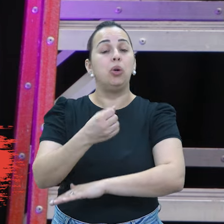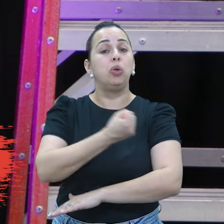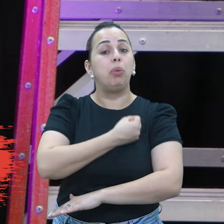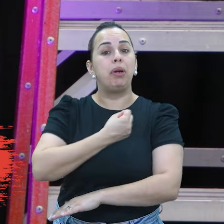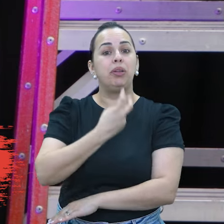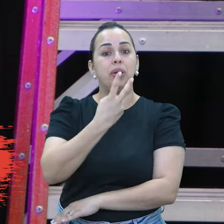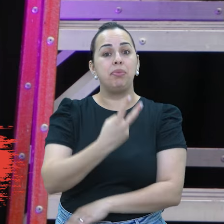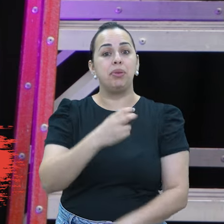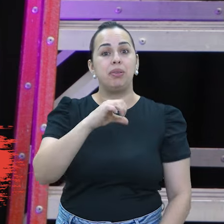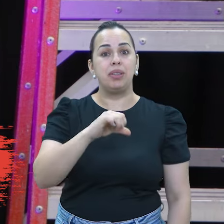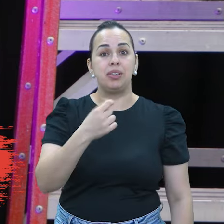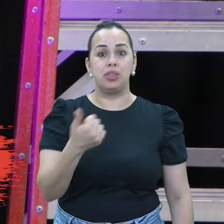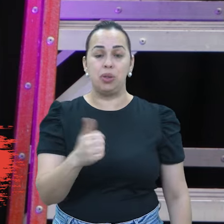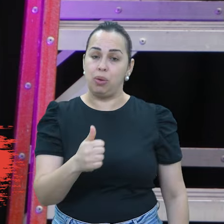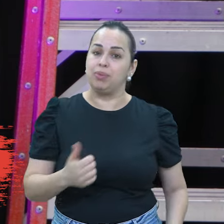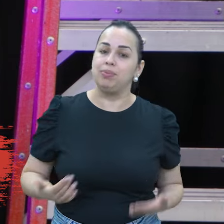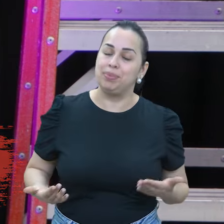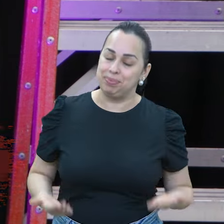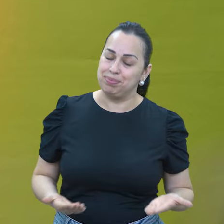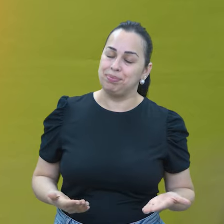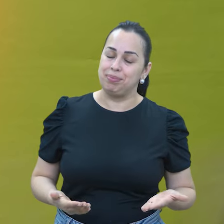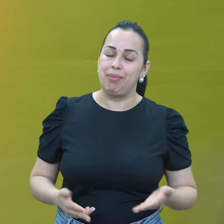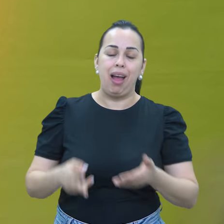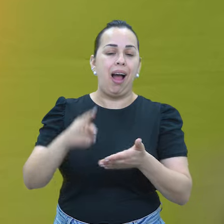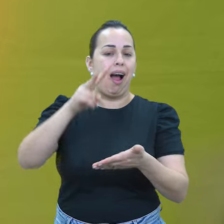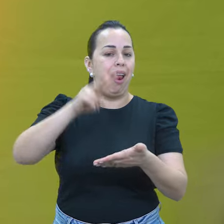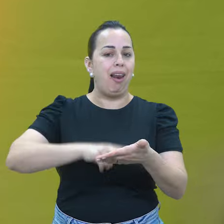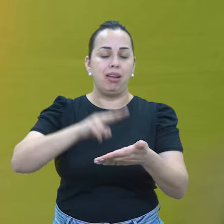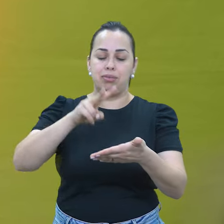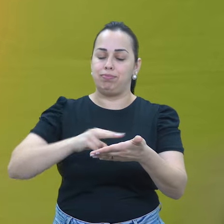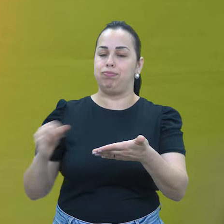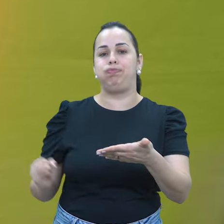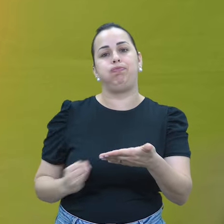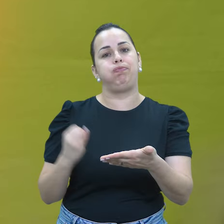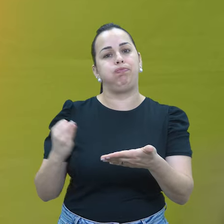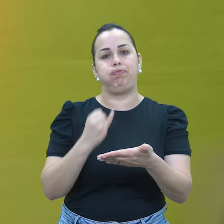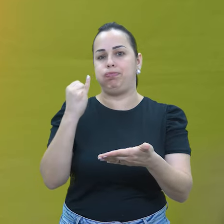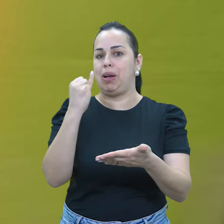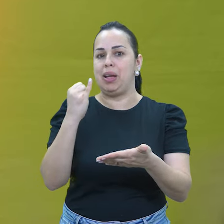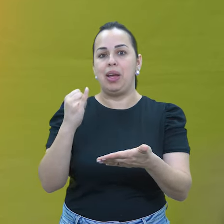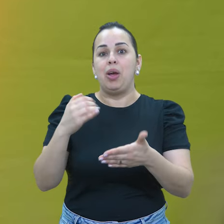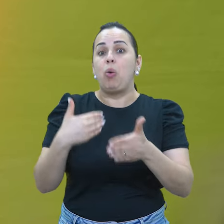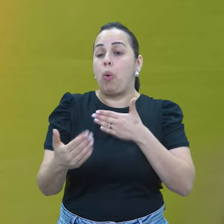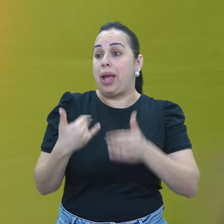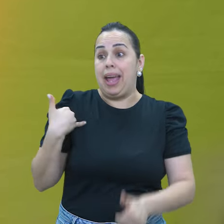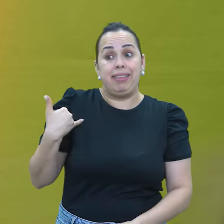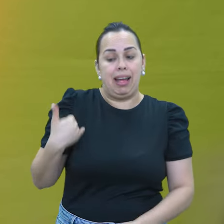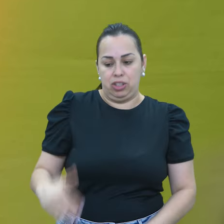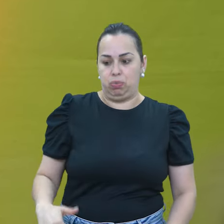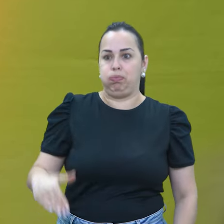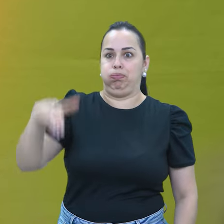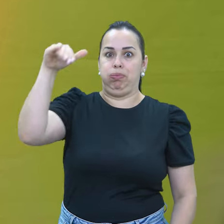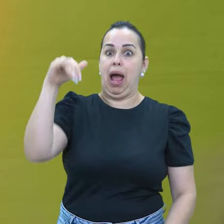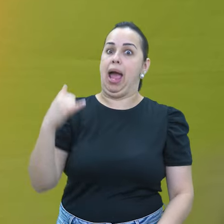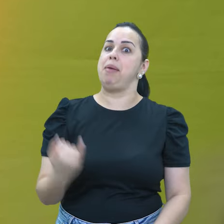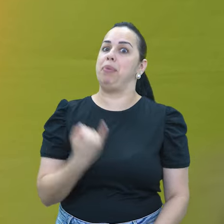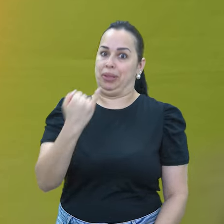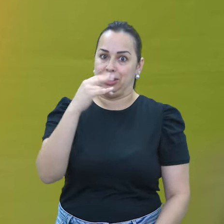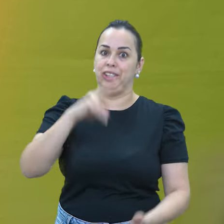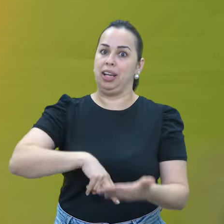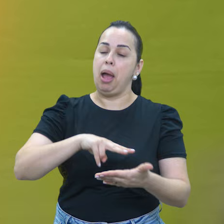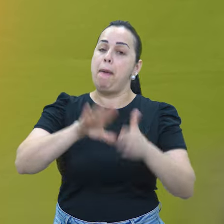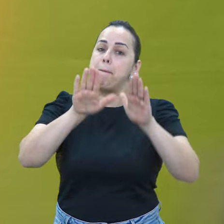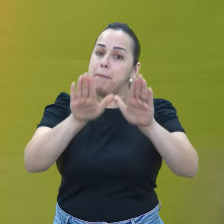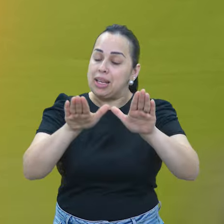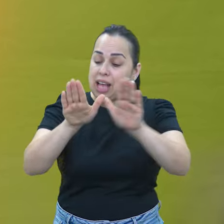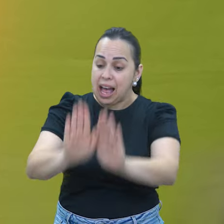Rifumi, número 2911. Pois é, gente, a leitura é importante em qualquer fase da vida, ninguém discorda